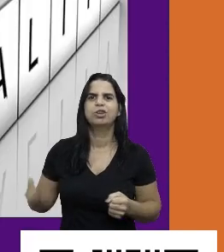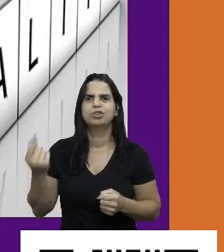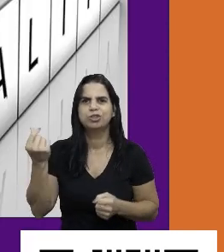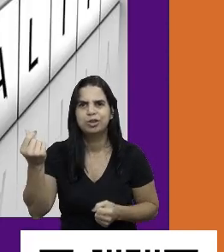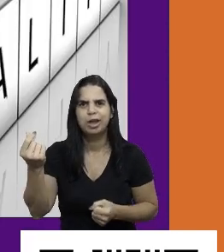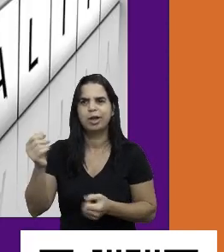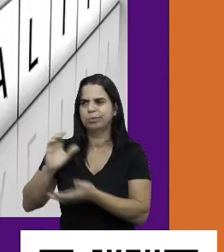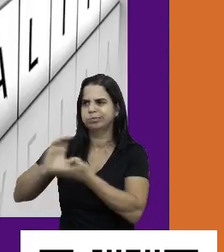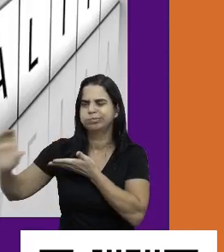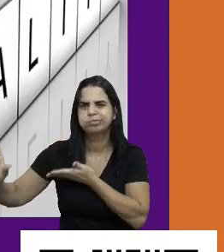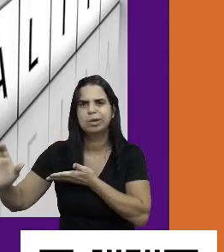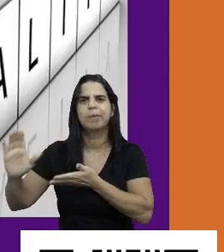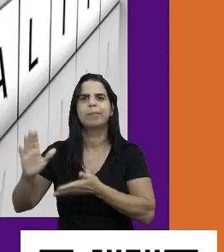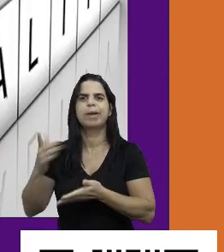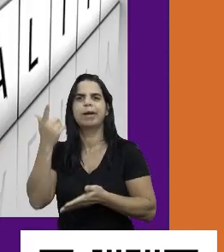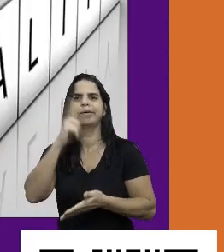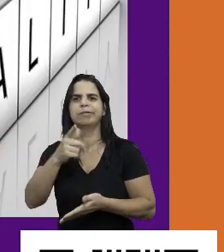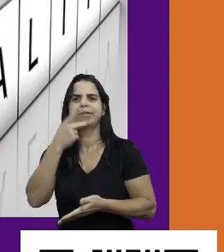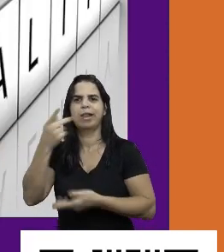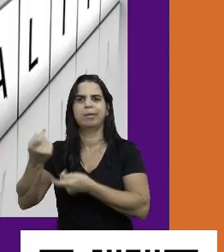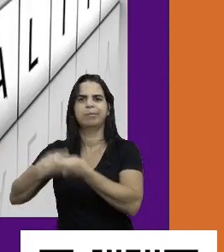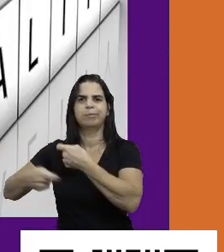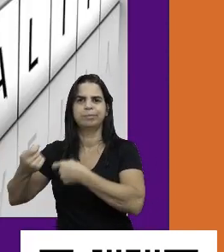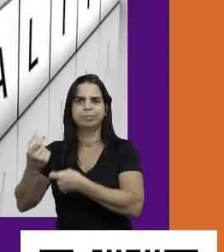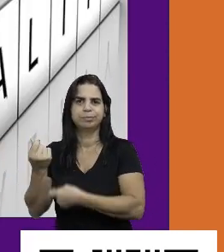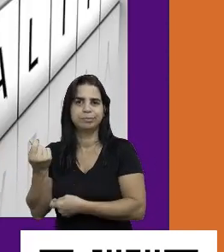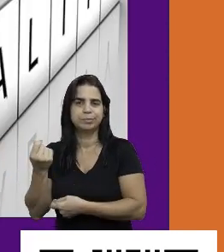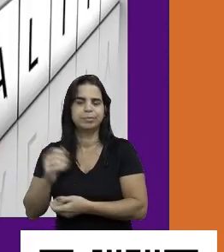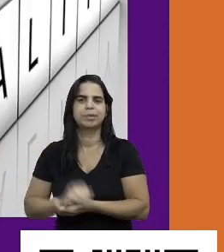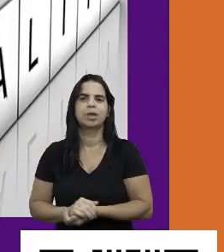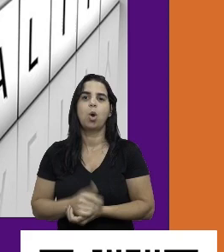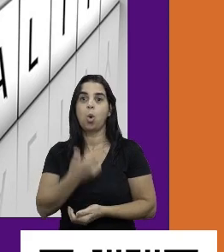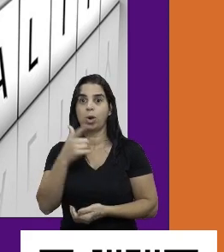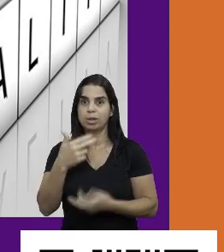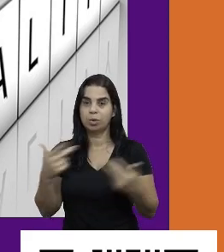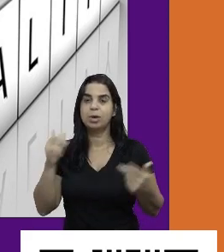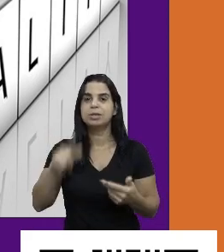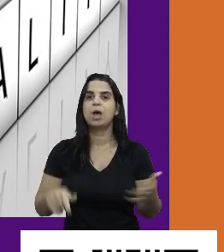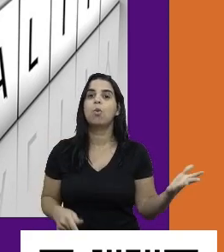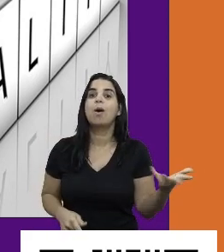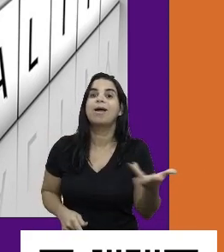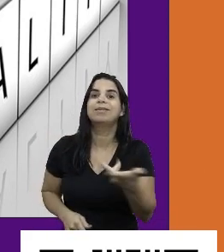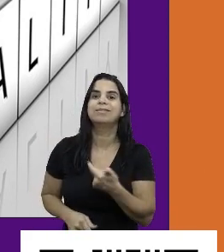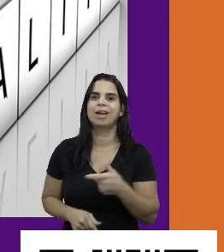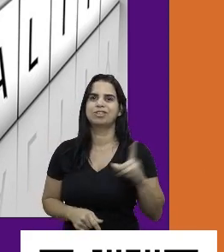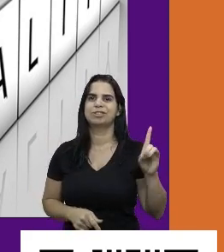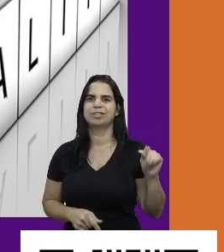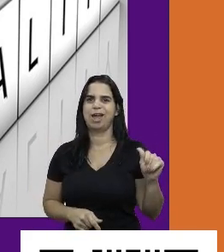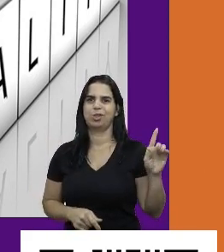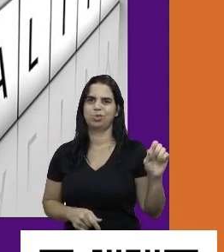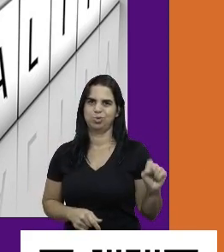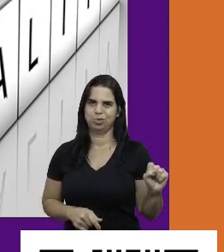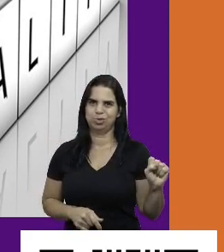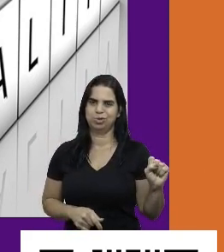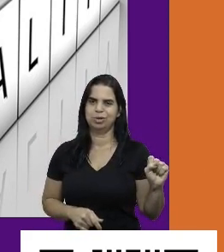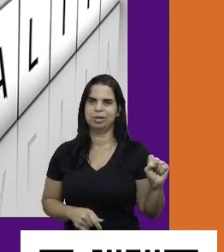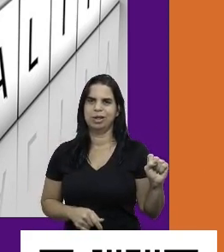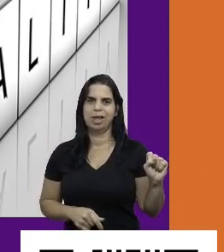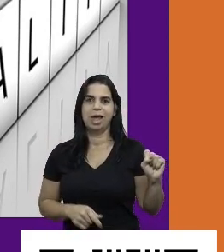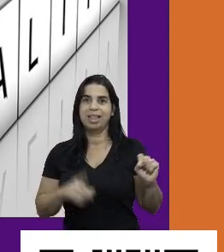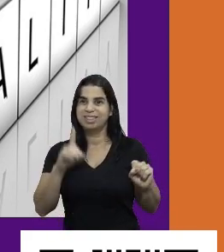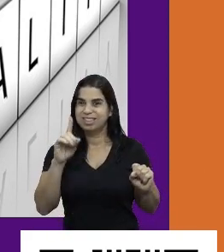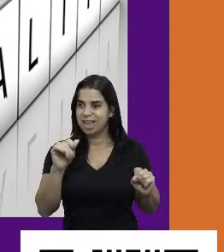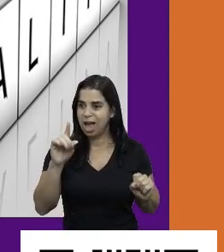monetização outra coisa importante é a qualidade do dado não tem como dado bom virar solução boa